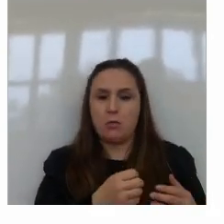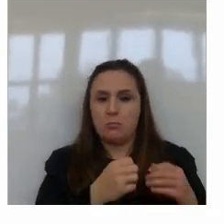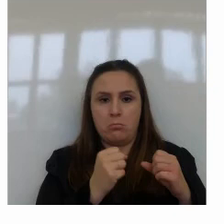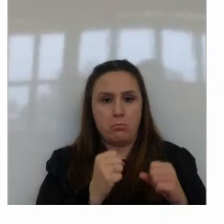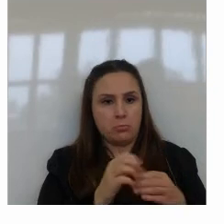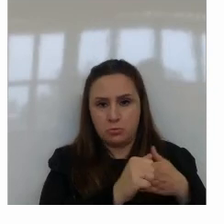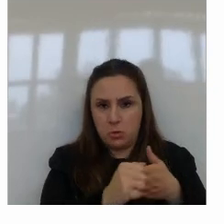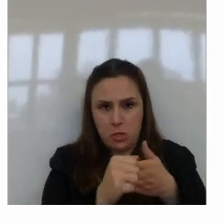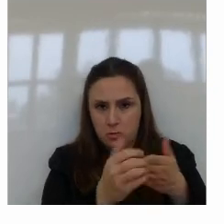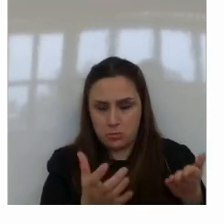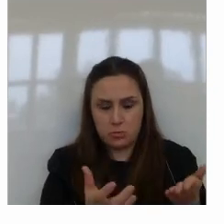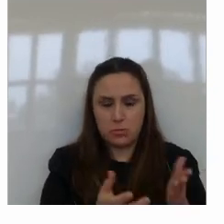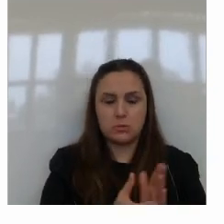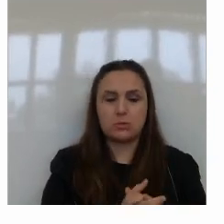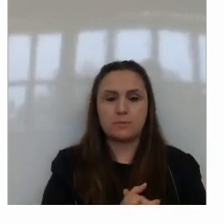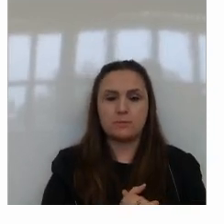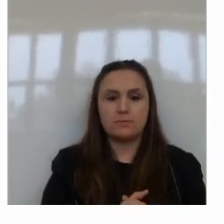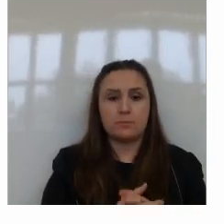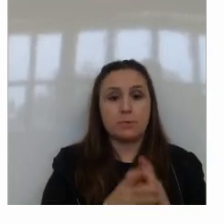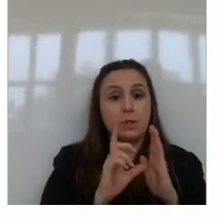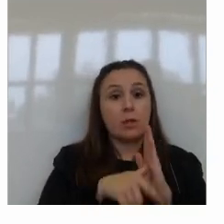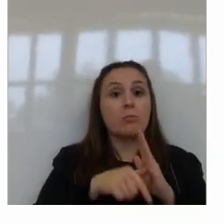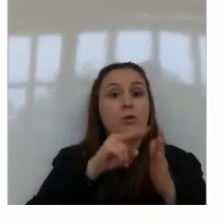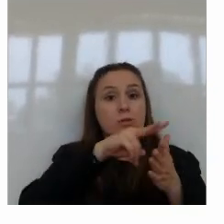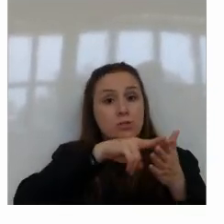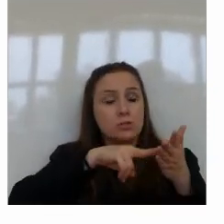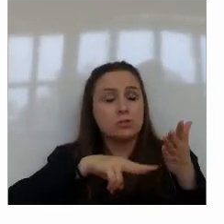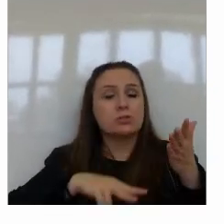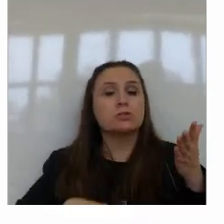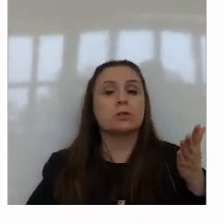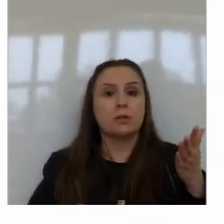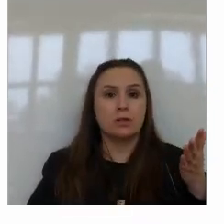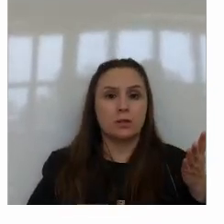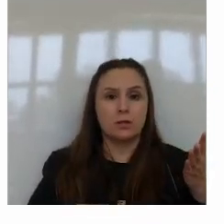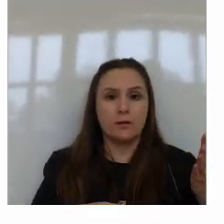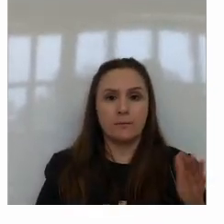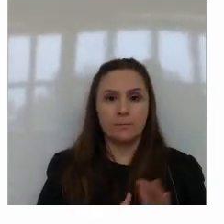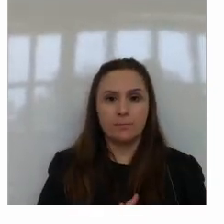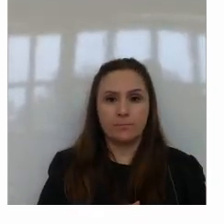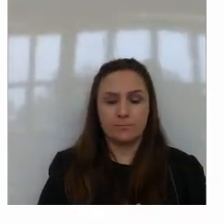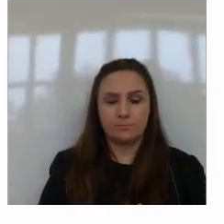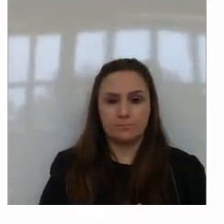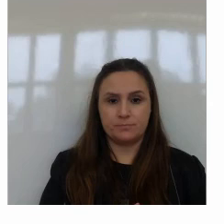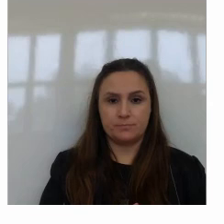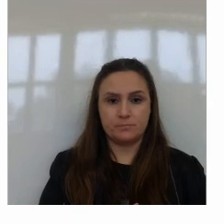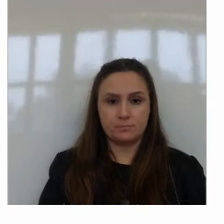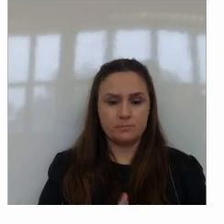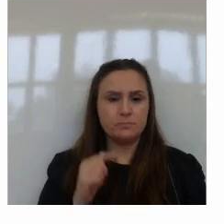arquivo para ler, se caso as orientações estiverem num arquivo. E depois de lida